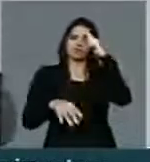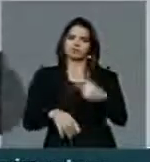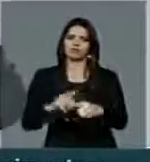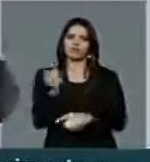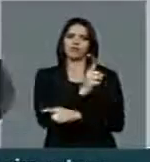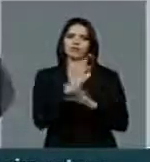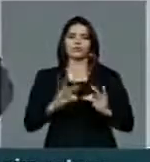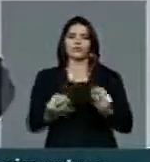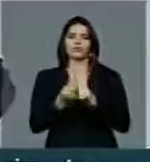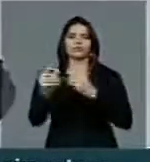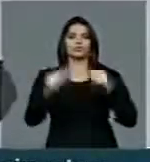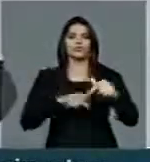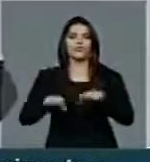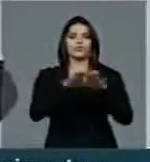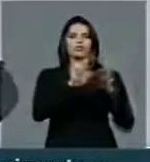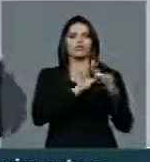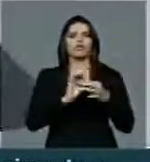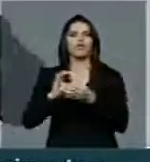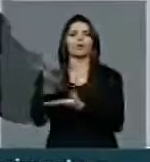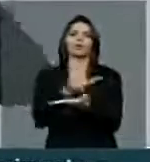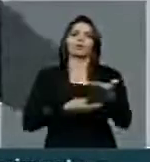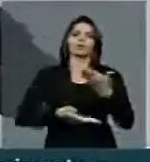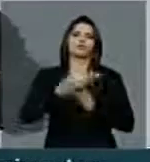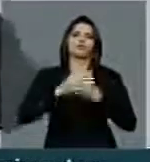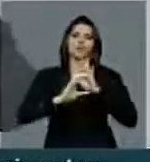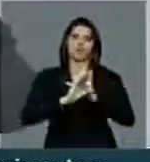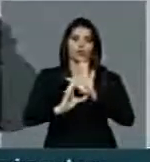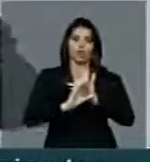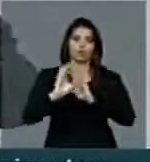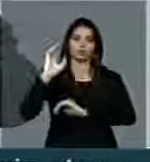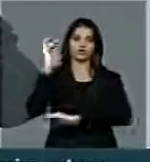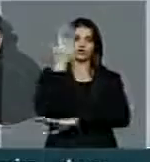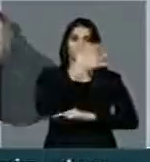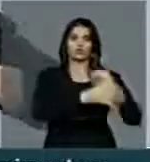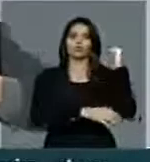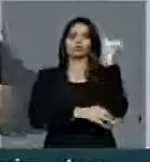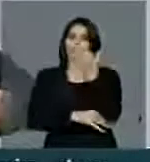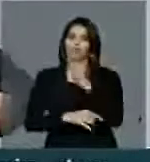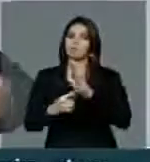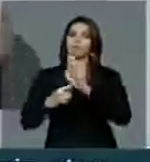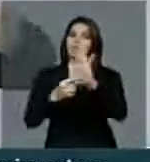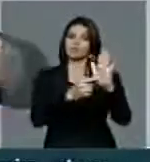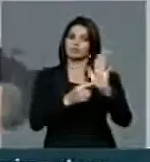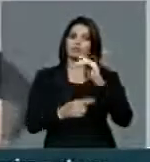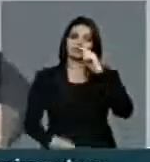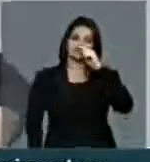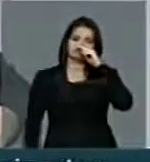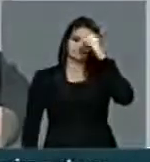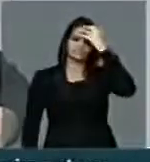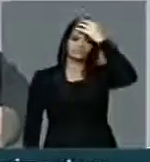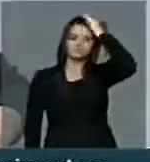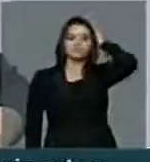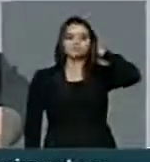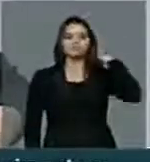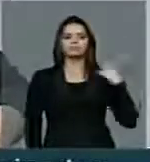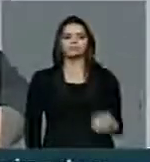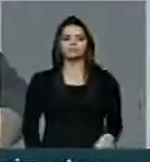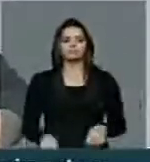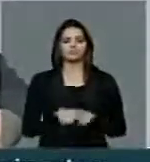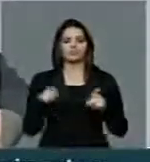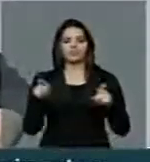mundo trabalha de maneira compartilhada. E o código reforça isso no seu trabalho, na sua definição. E, por